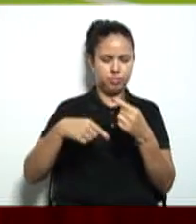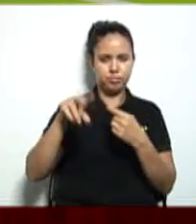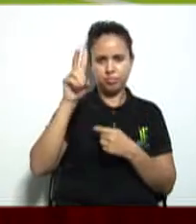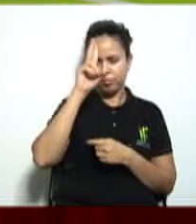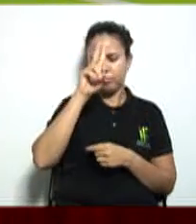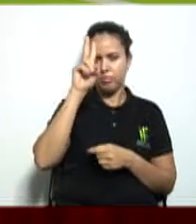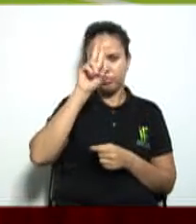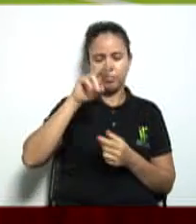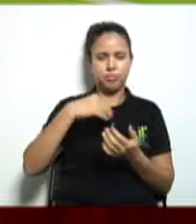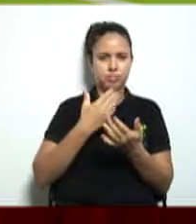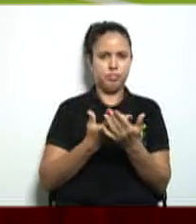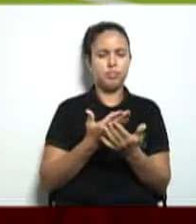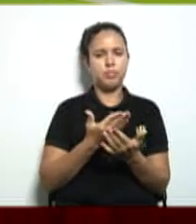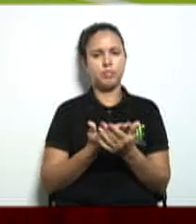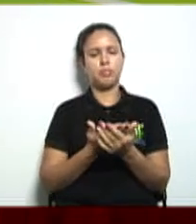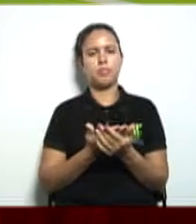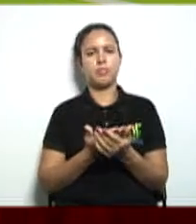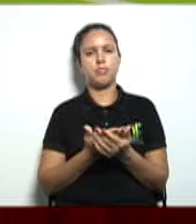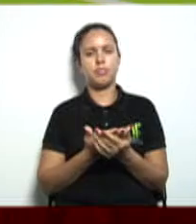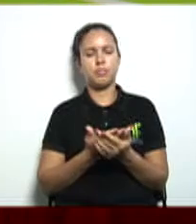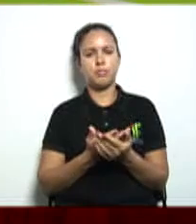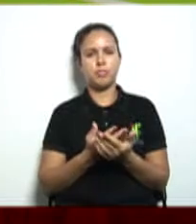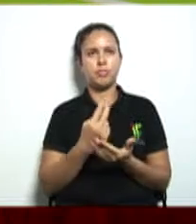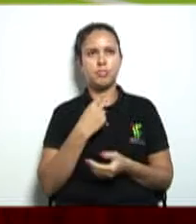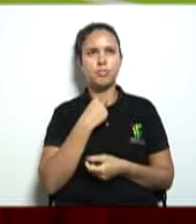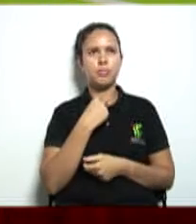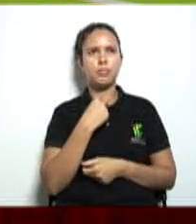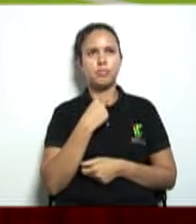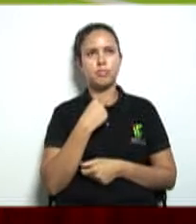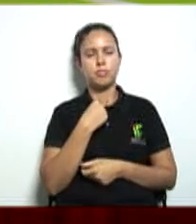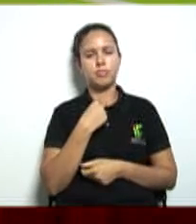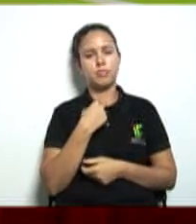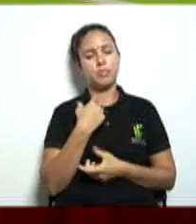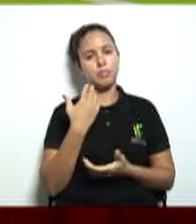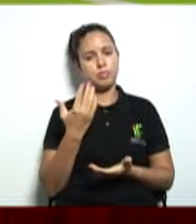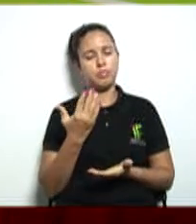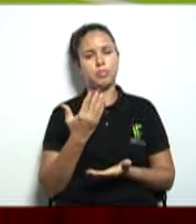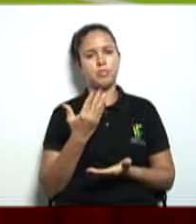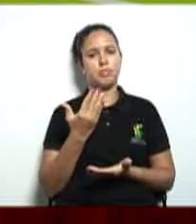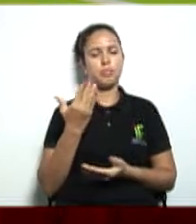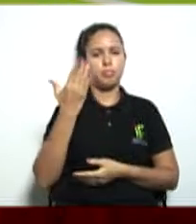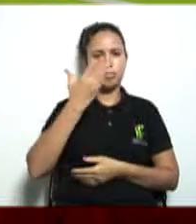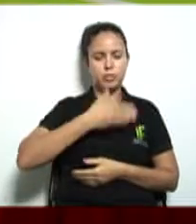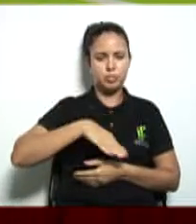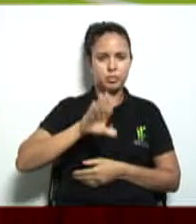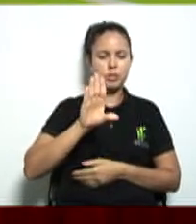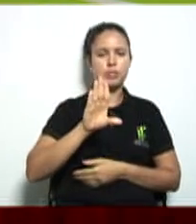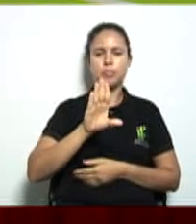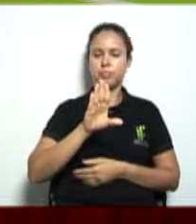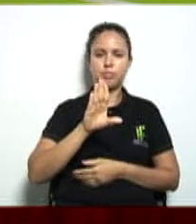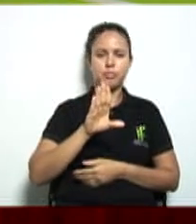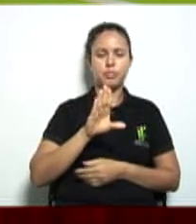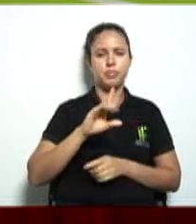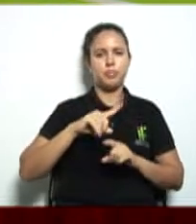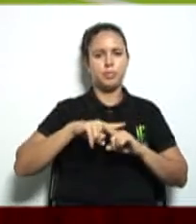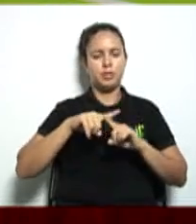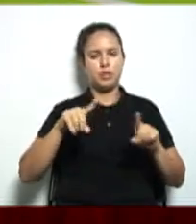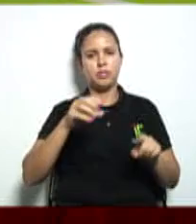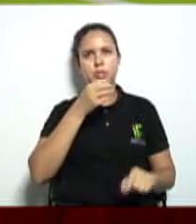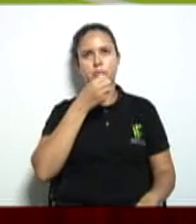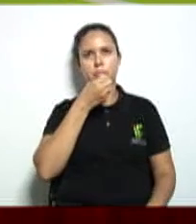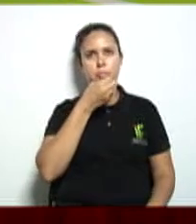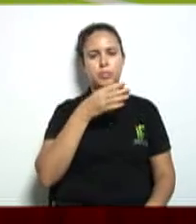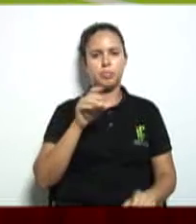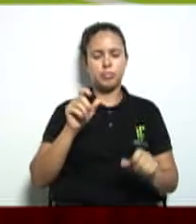né? Então, eu não posso prometer, mas eu posso garantir que foi muito bom receber essa